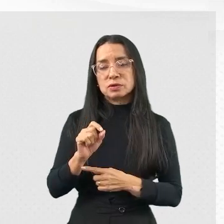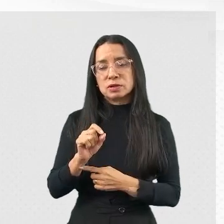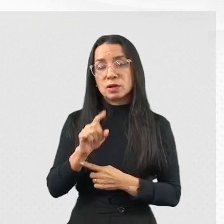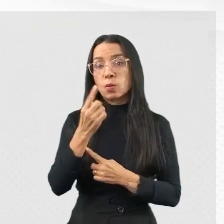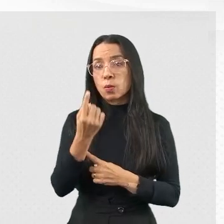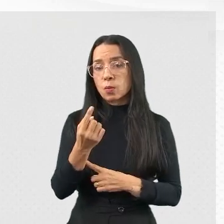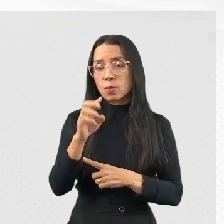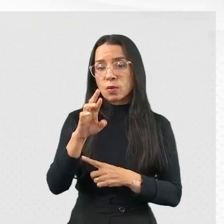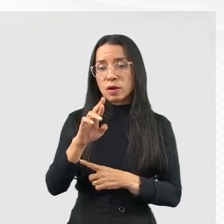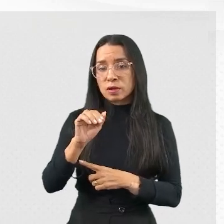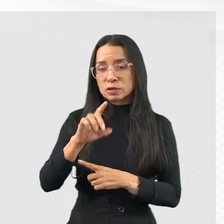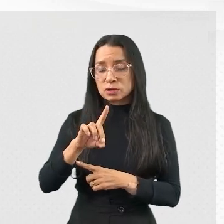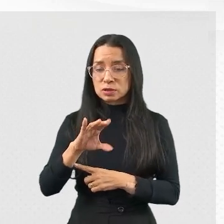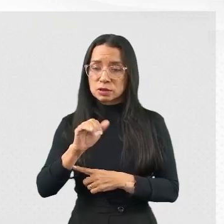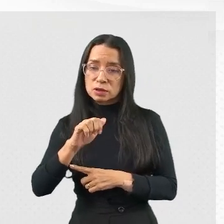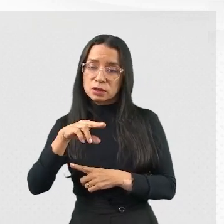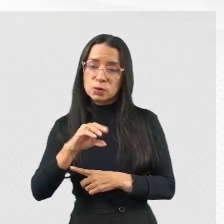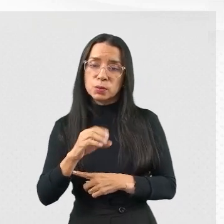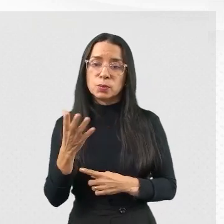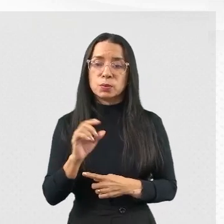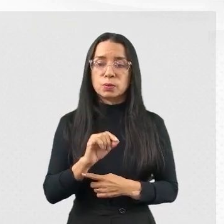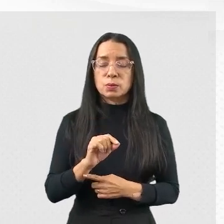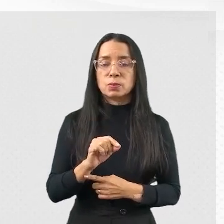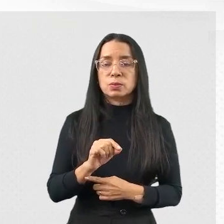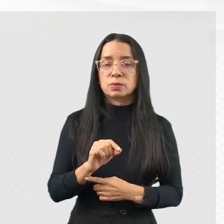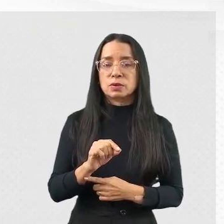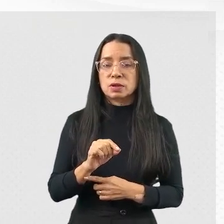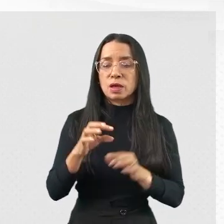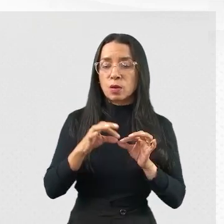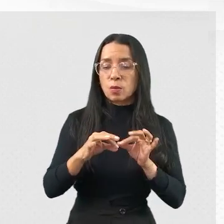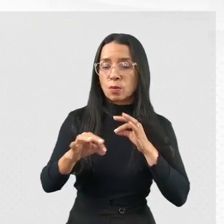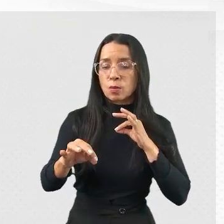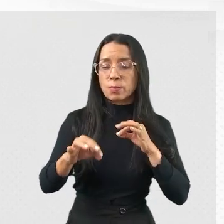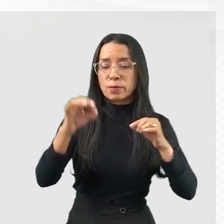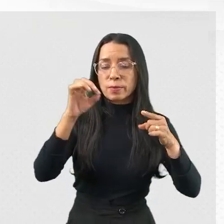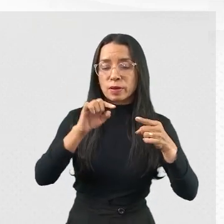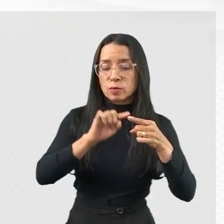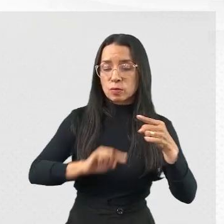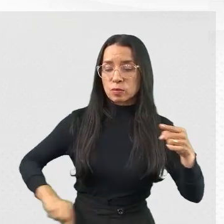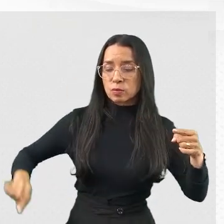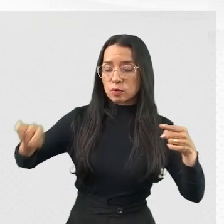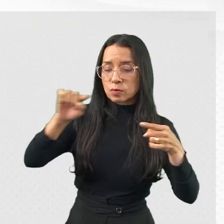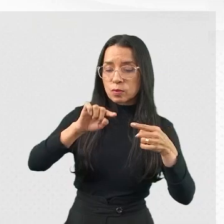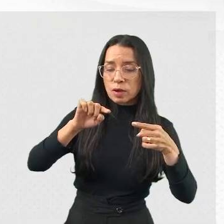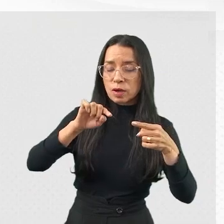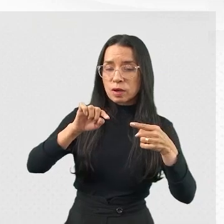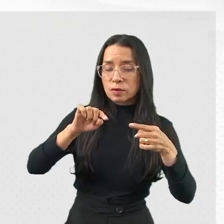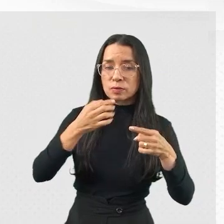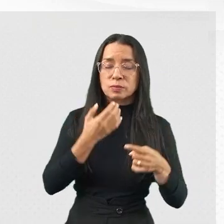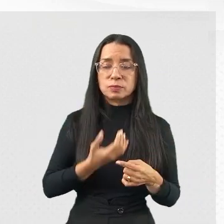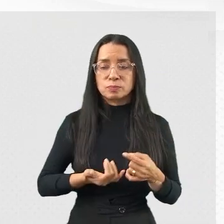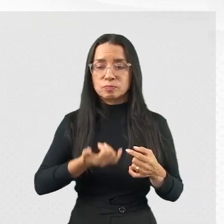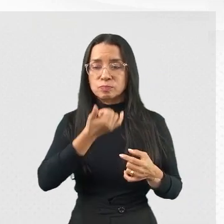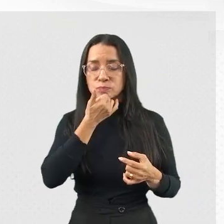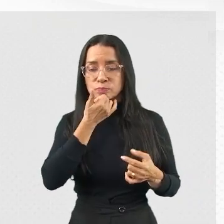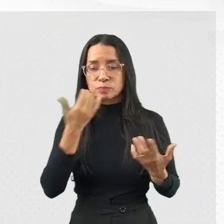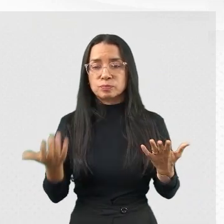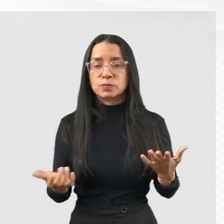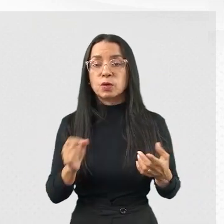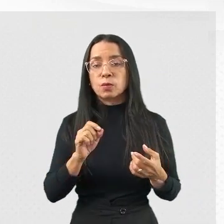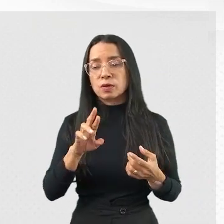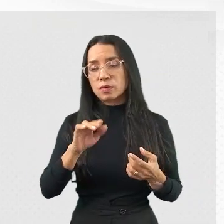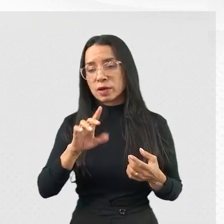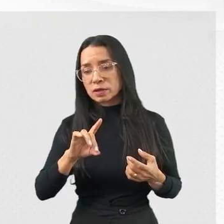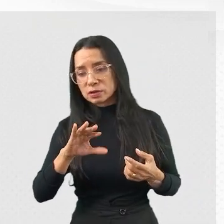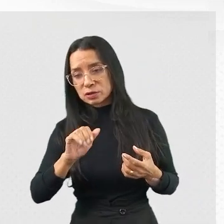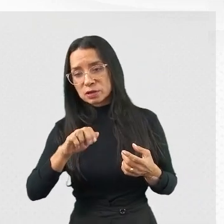radiano, tá? Que é o comprimento do arco dividido pelo raio. Não, perdão. O que é um